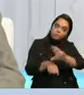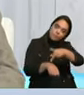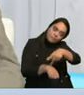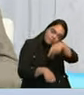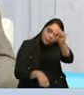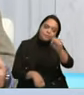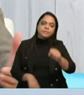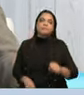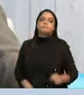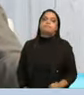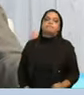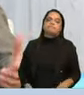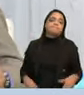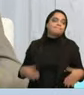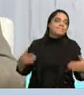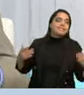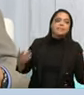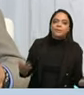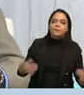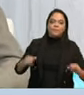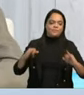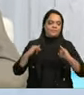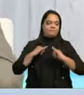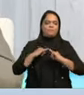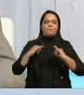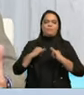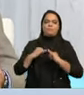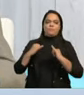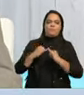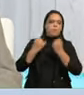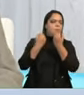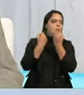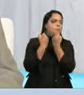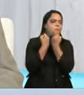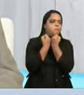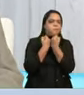pós-graduação, portanto, uma instituição com enormes oportunidades.